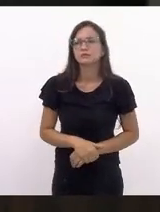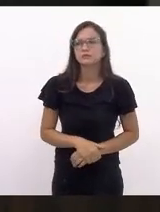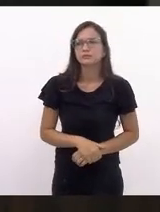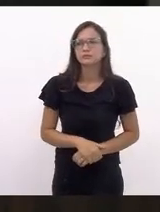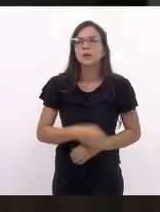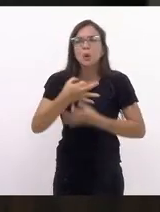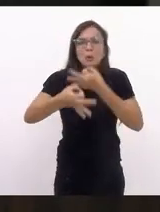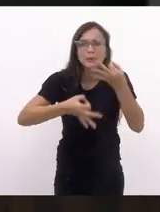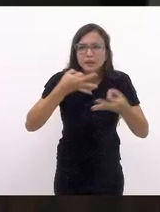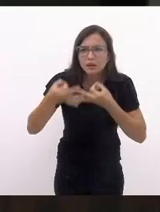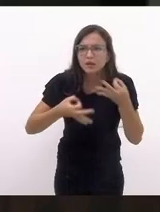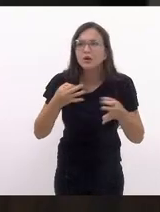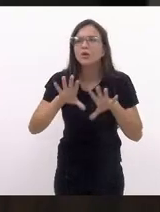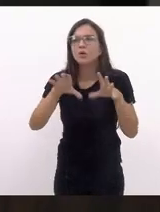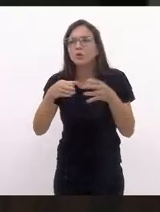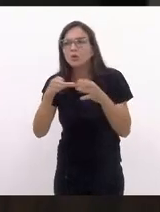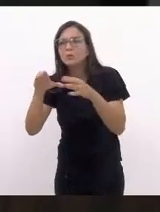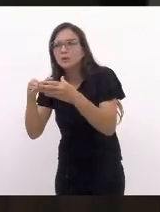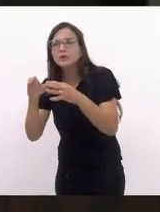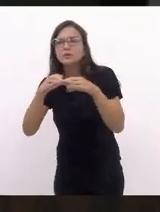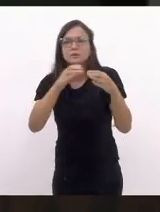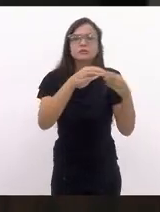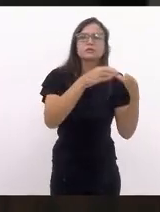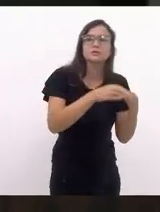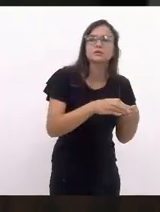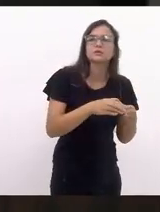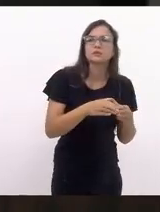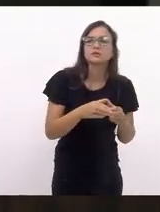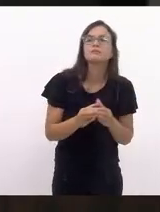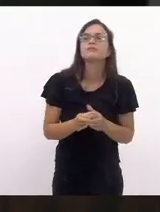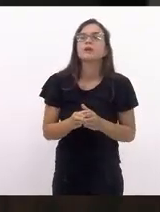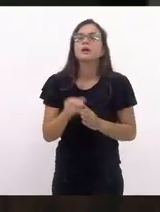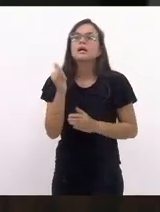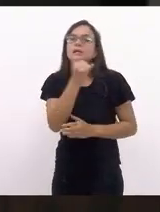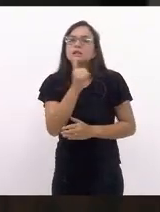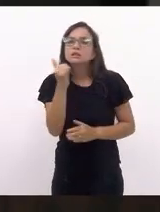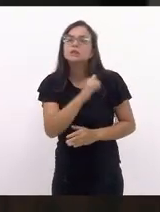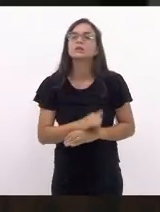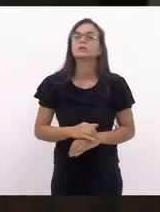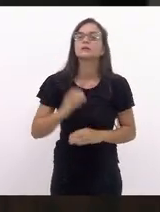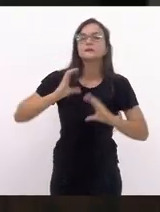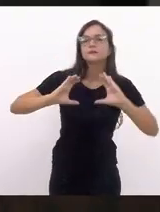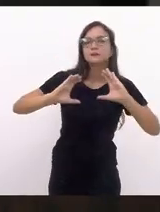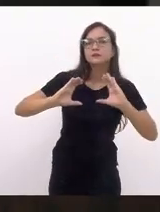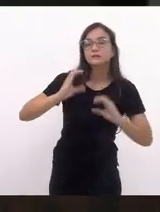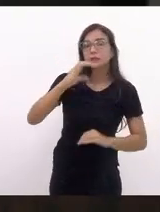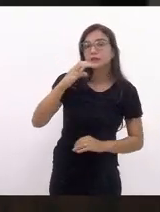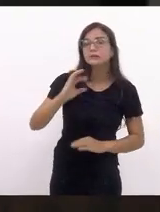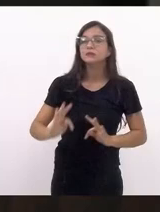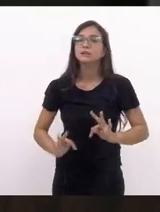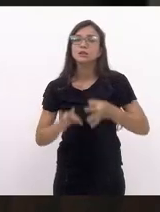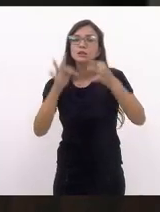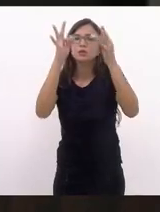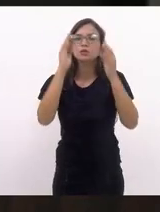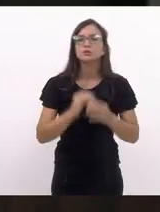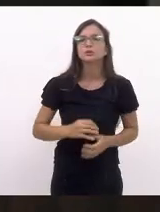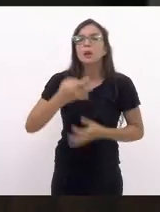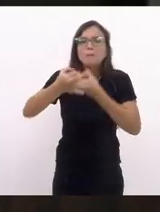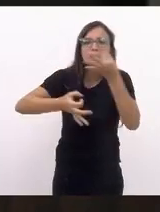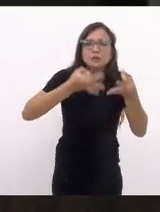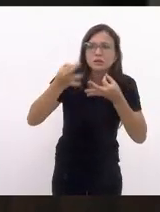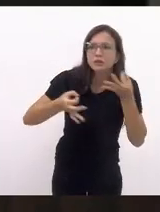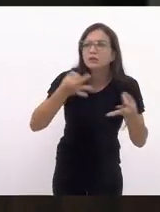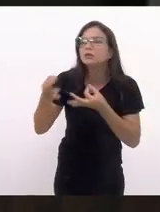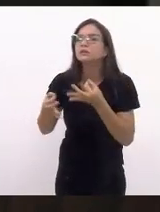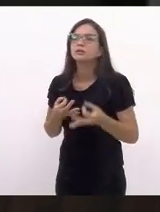pareceres das comissões Comissão de Justiça Minas e energia Ciência e Tecnologia do Sul municipais e economia orçamento permitir parecer